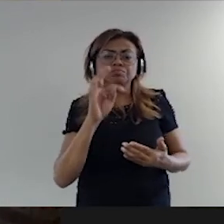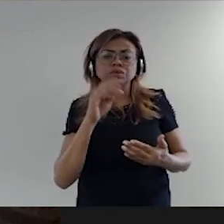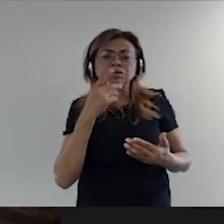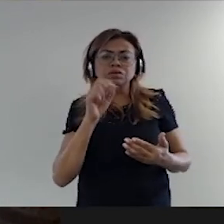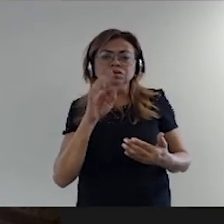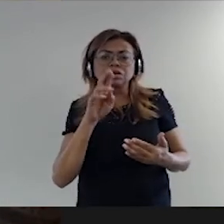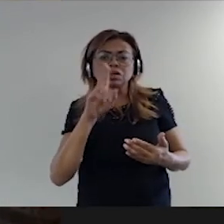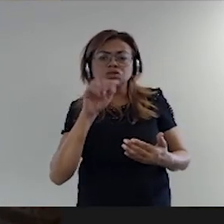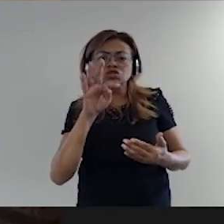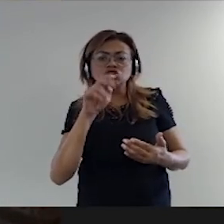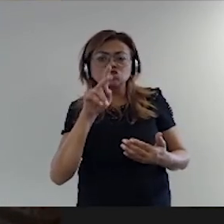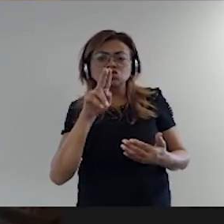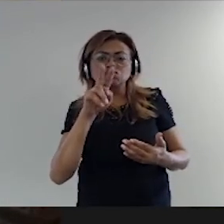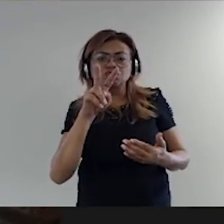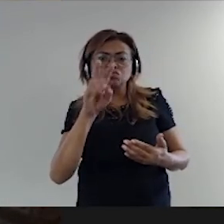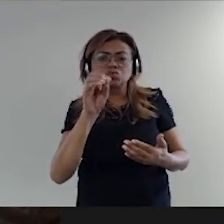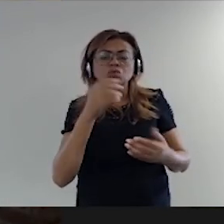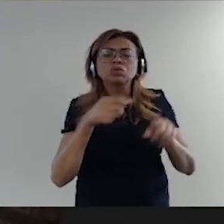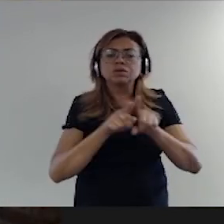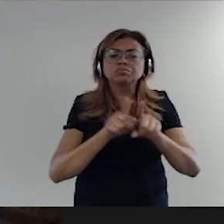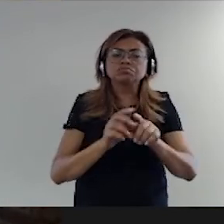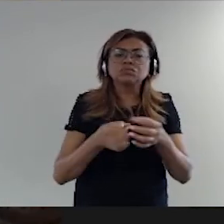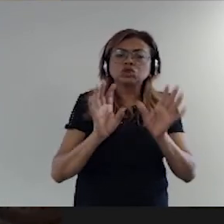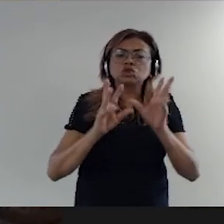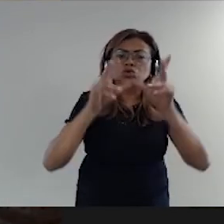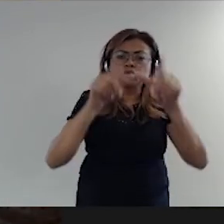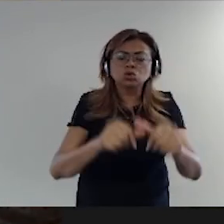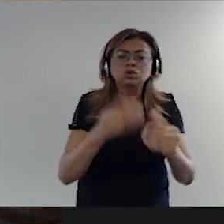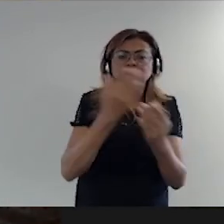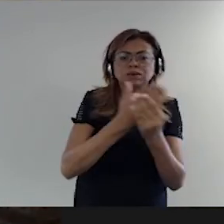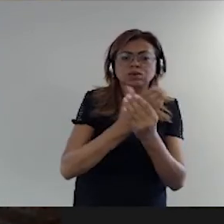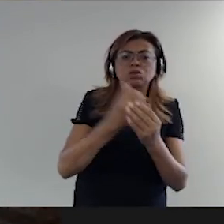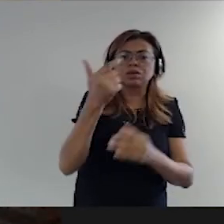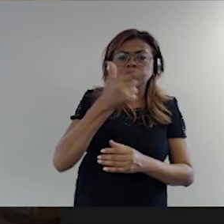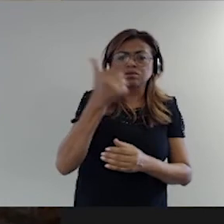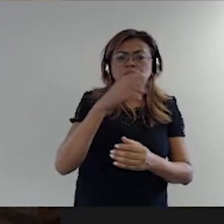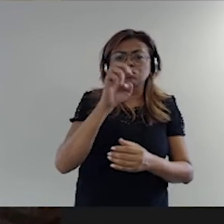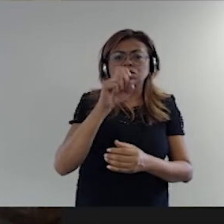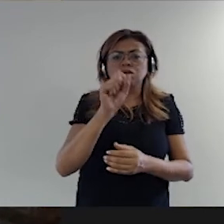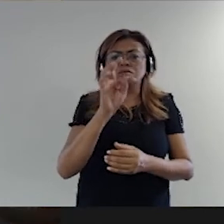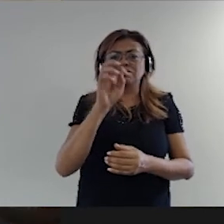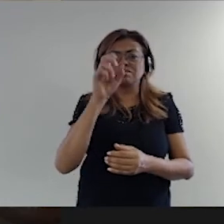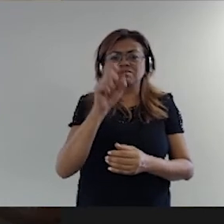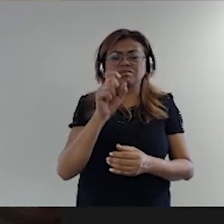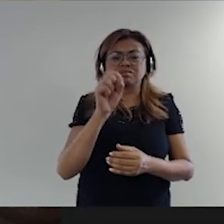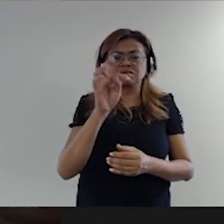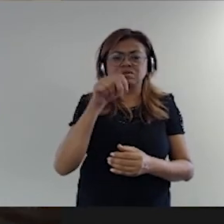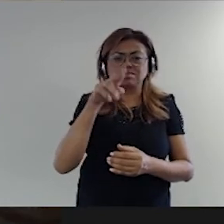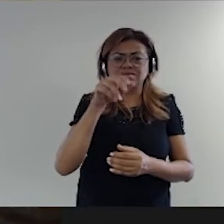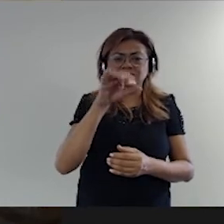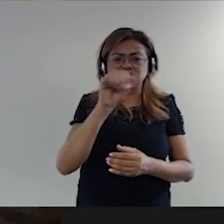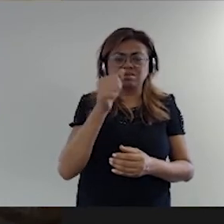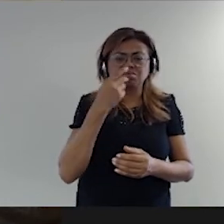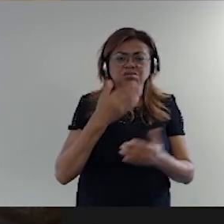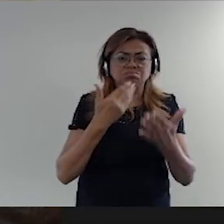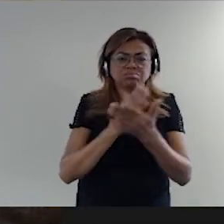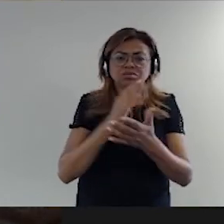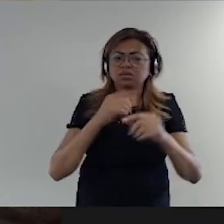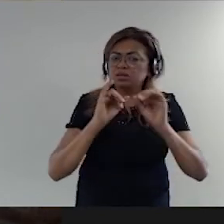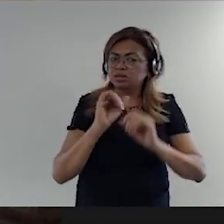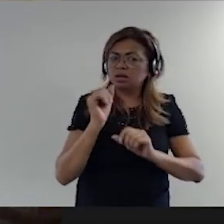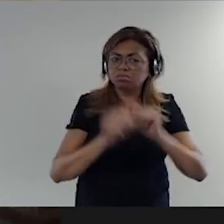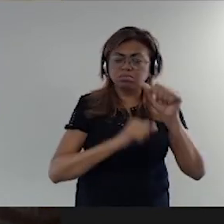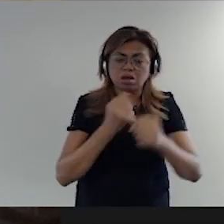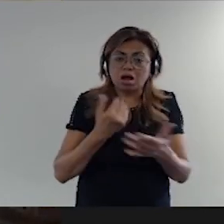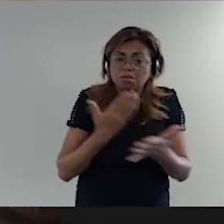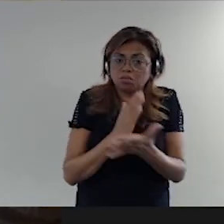permitir que todas as ações transitem em julgado na segunda instância. Isso muda significativamente, se aprovado,